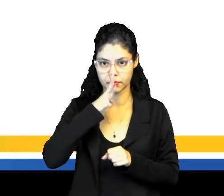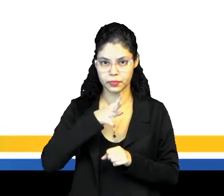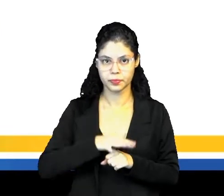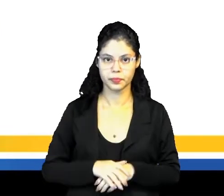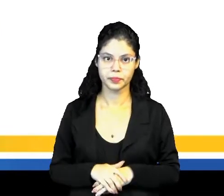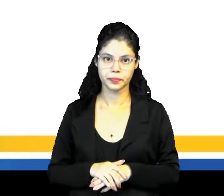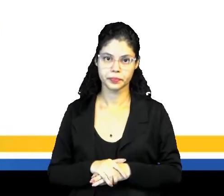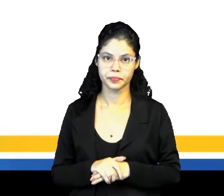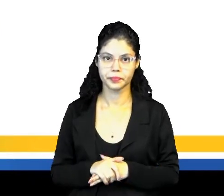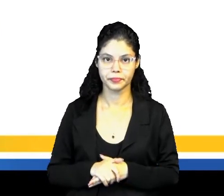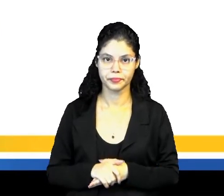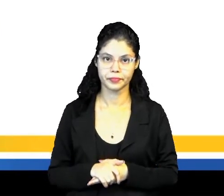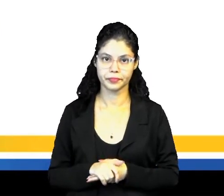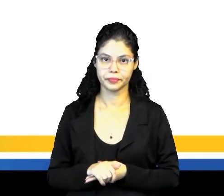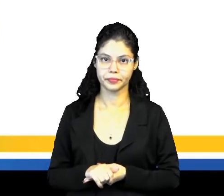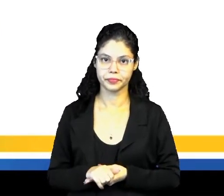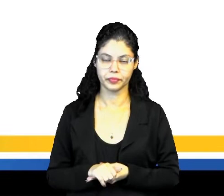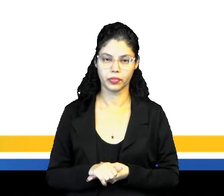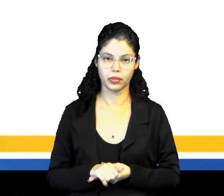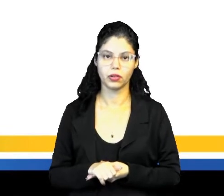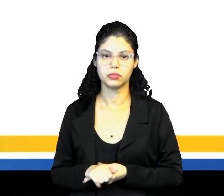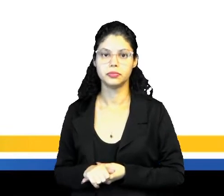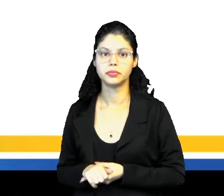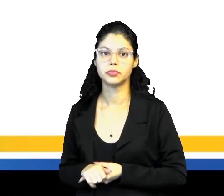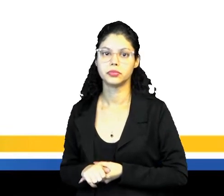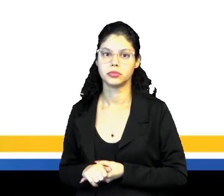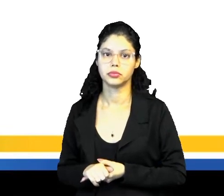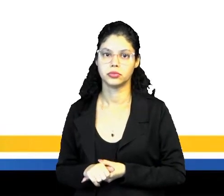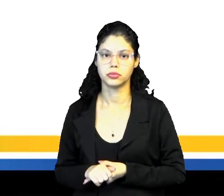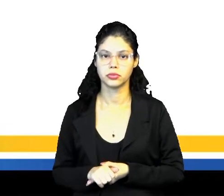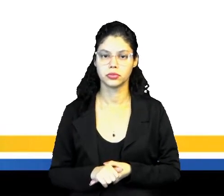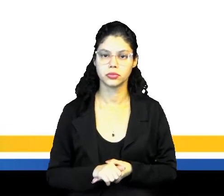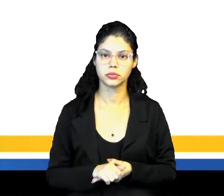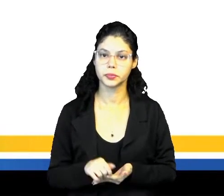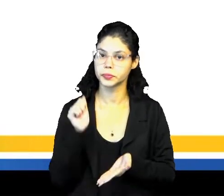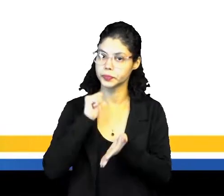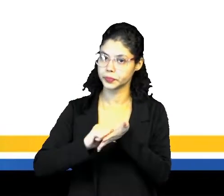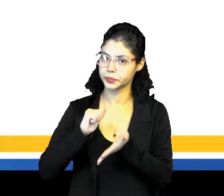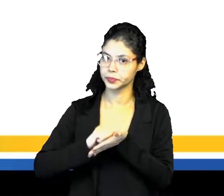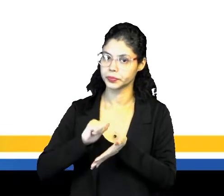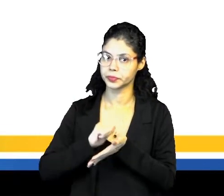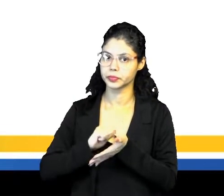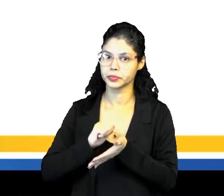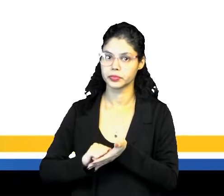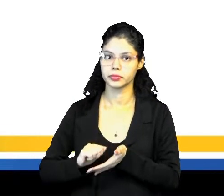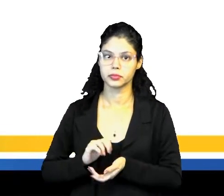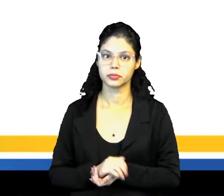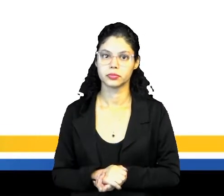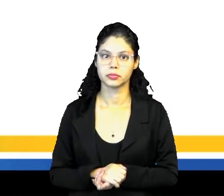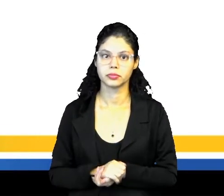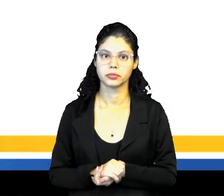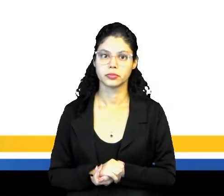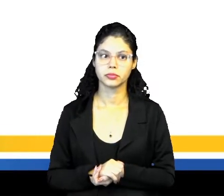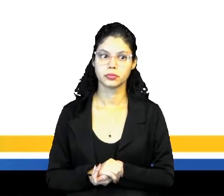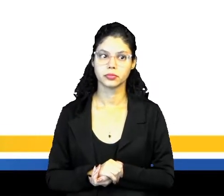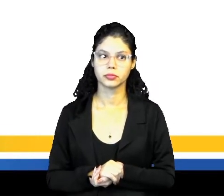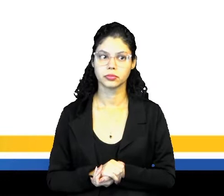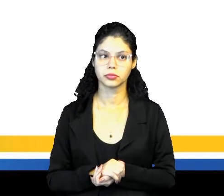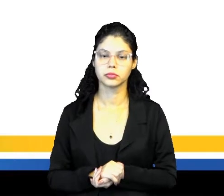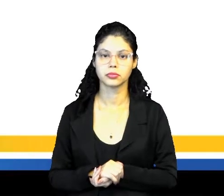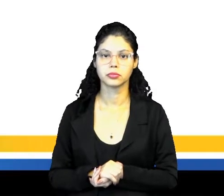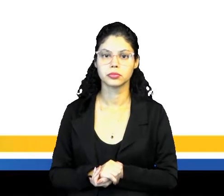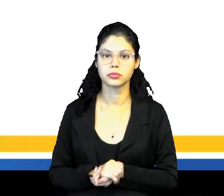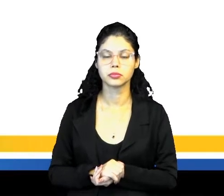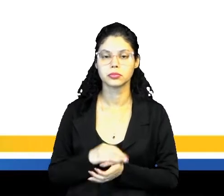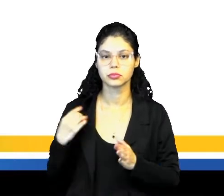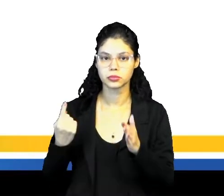criticar, né, dependendo aí do contexto. Take down significa anotar. Take